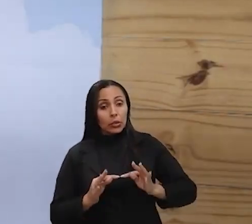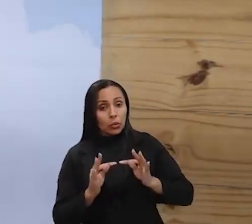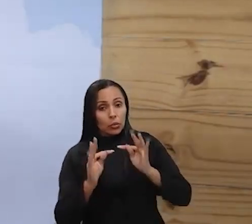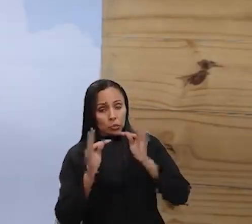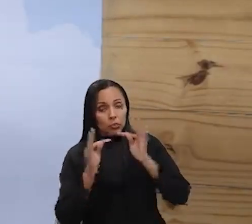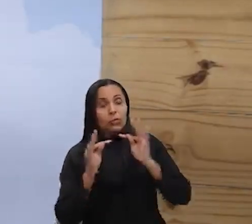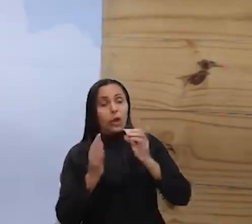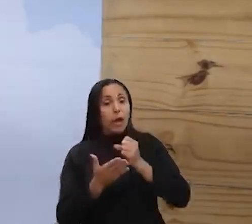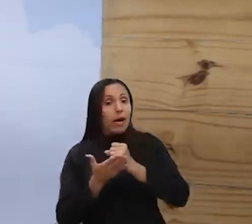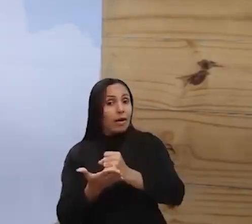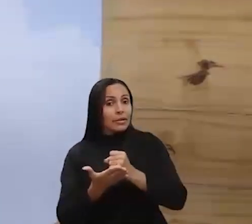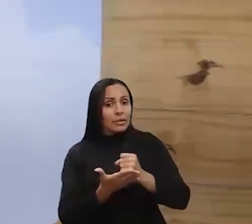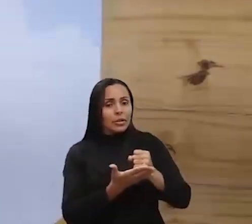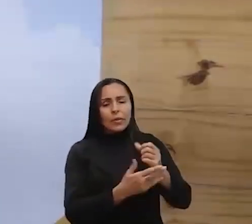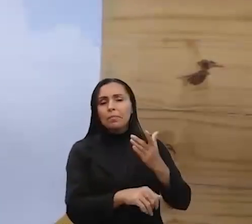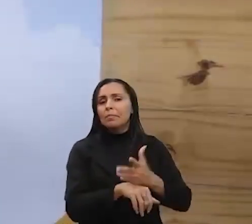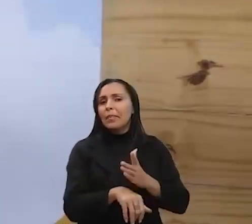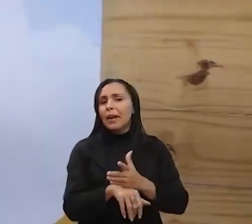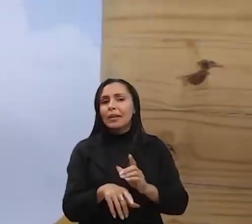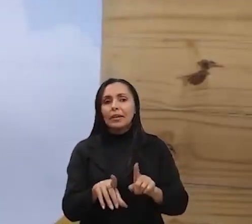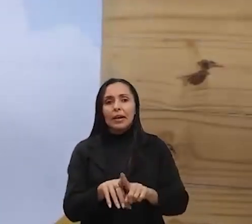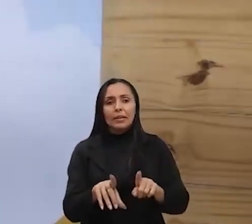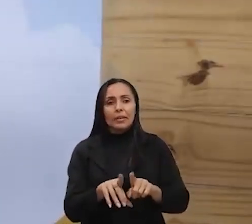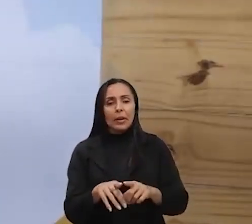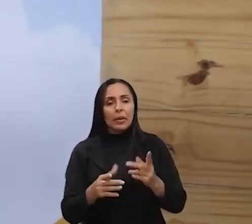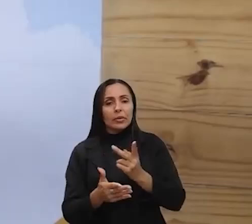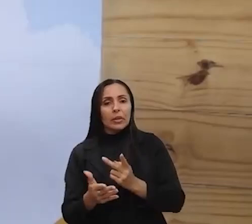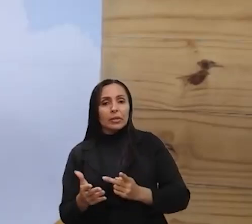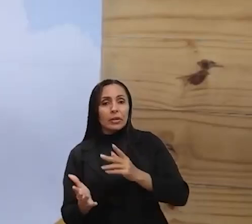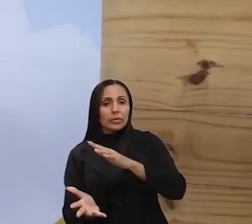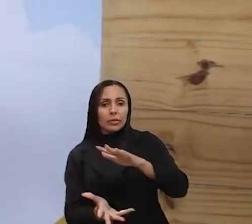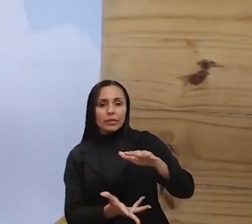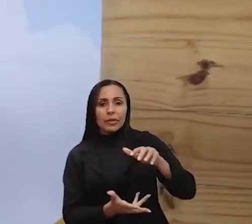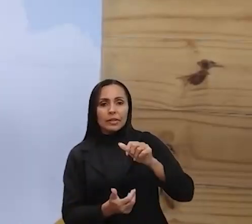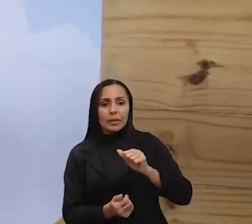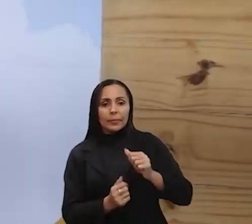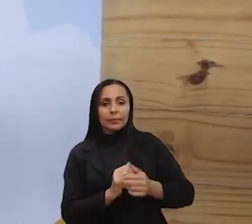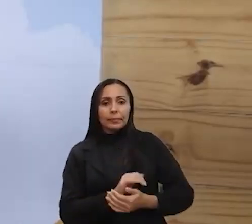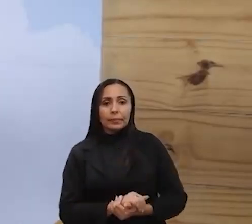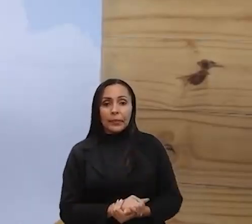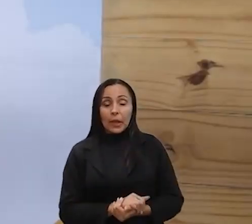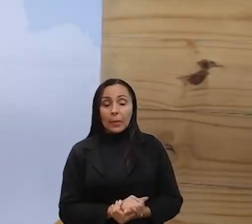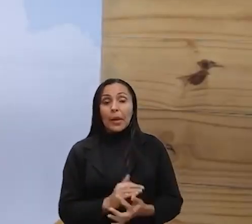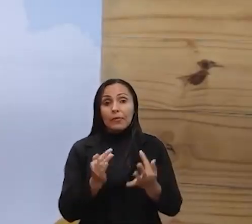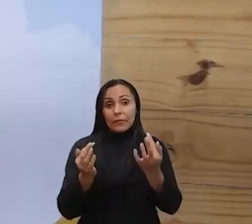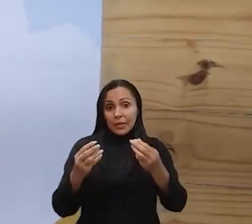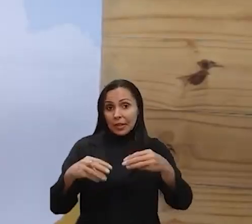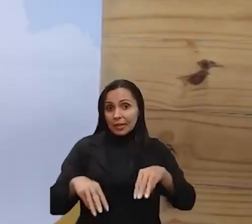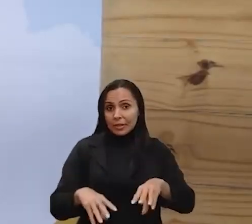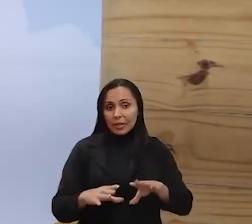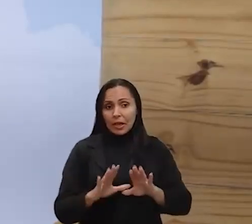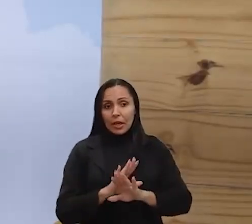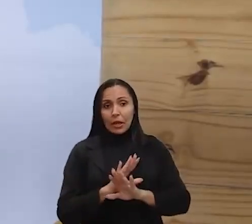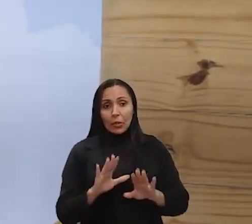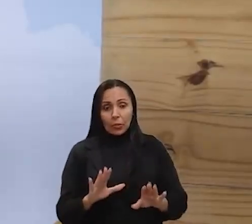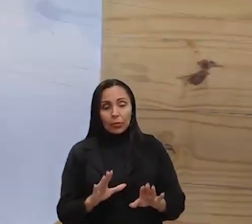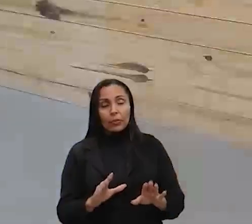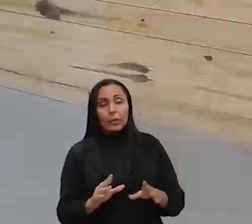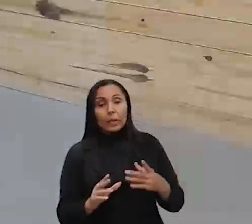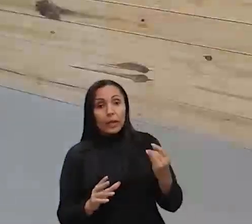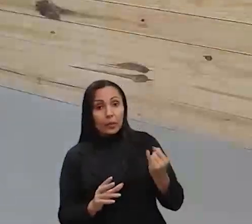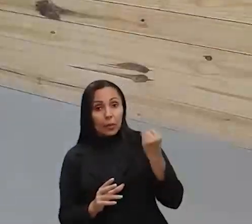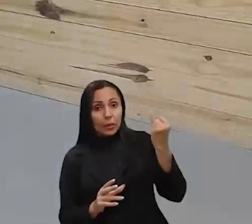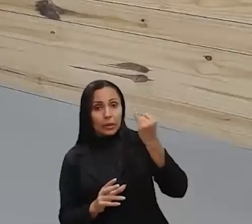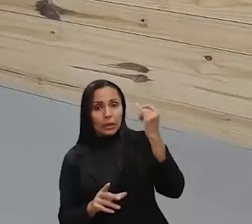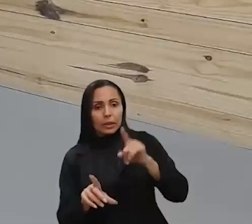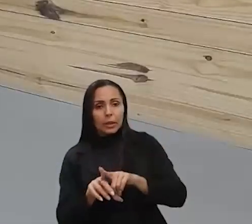assistivas, colocar em prática também o desenho universal nesses locais. E para fechar, e que não é menos importante, deixo